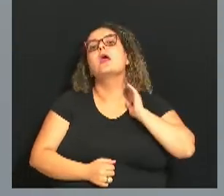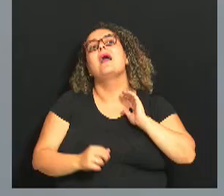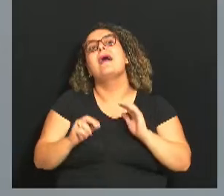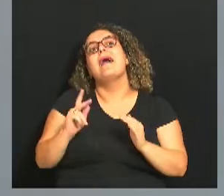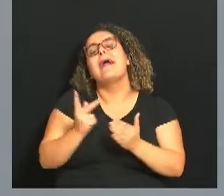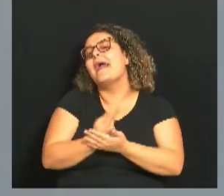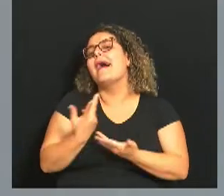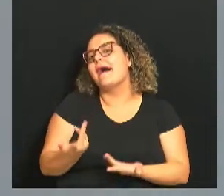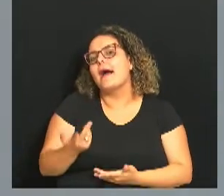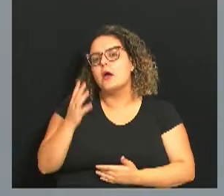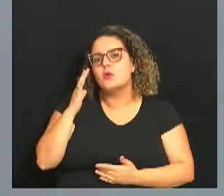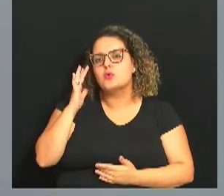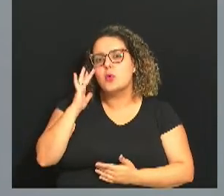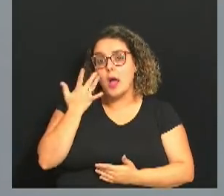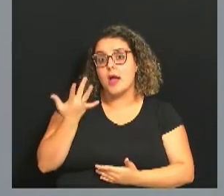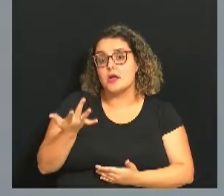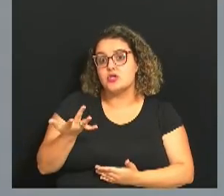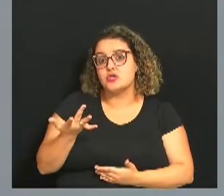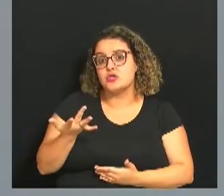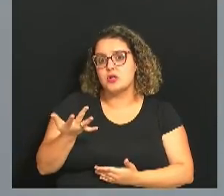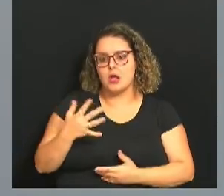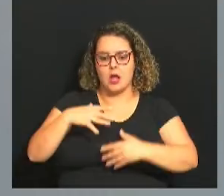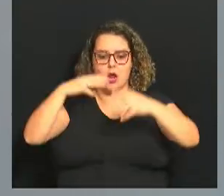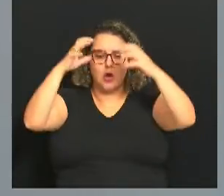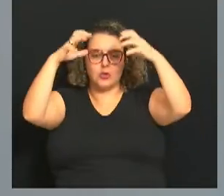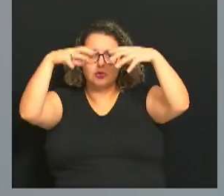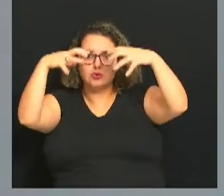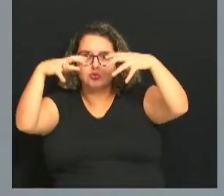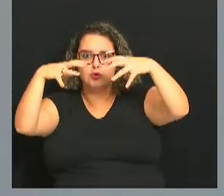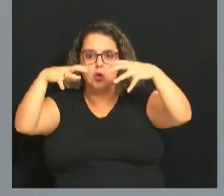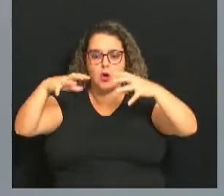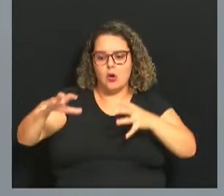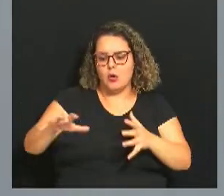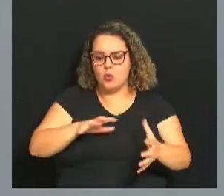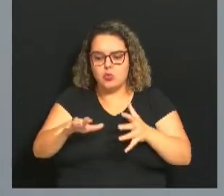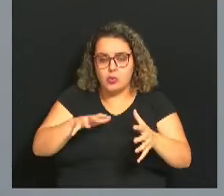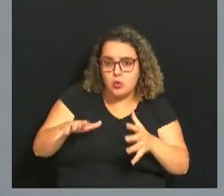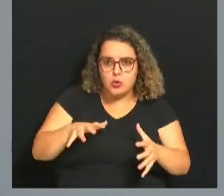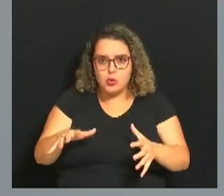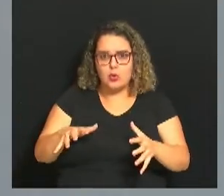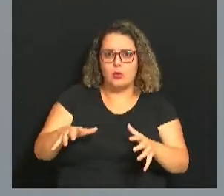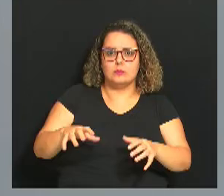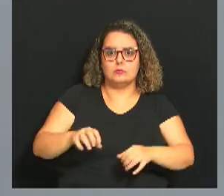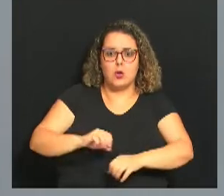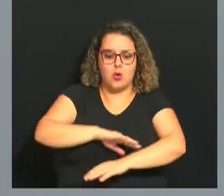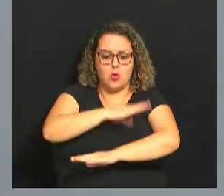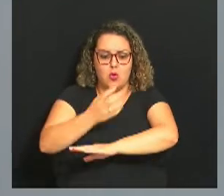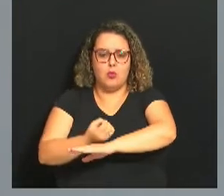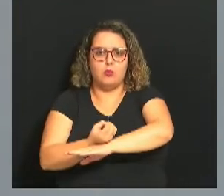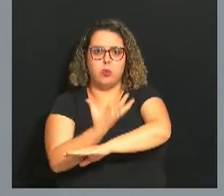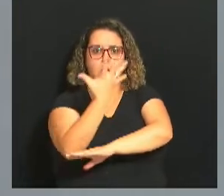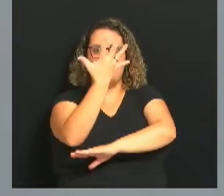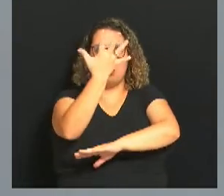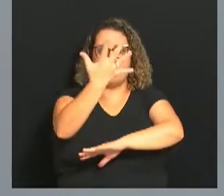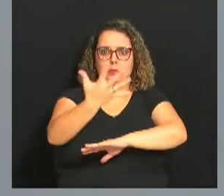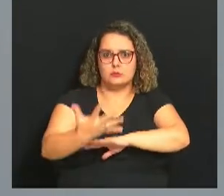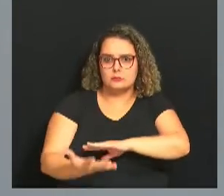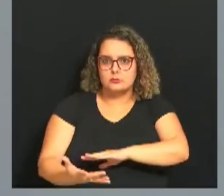gente achar que a chuva, ou um terremoto, ou um vulcão, por si só, cause um